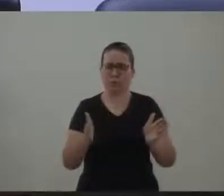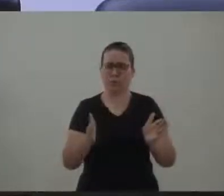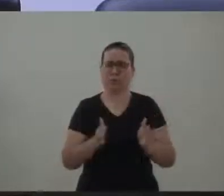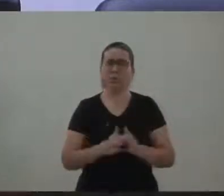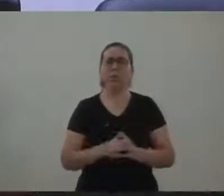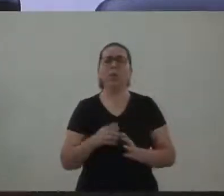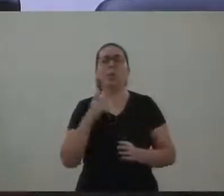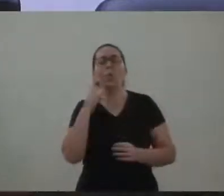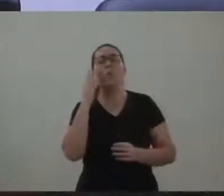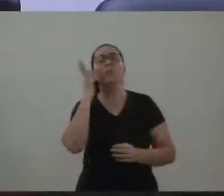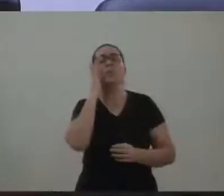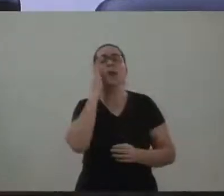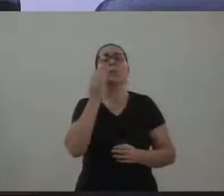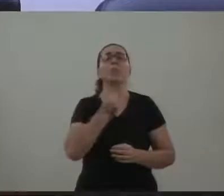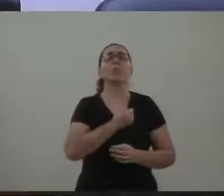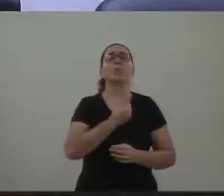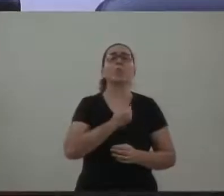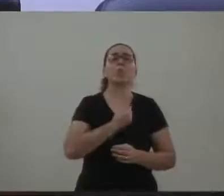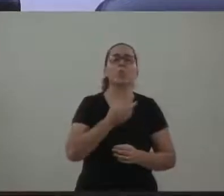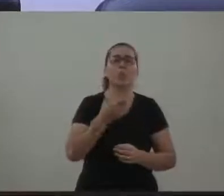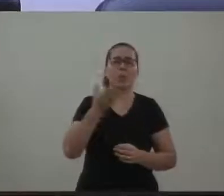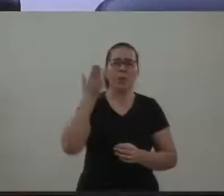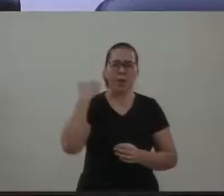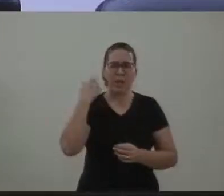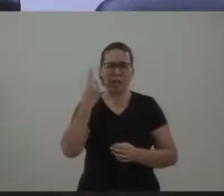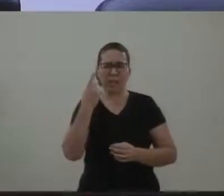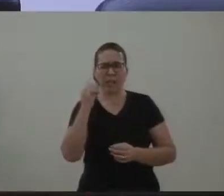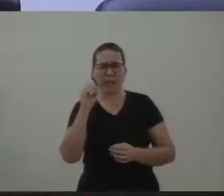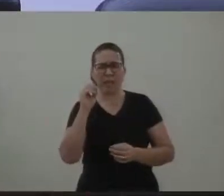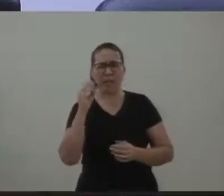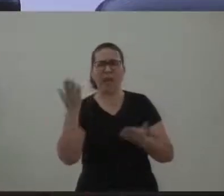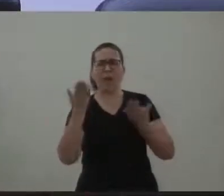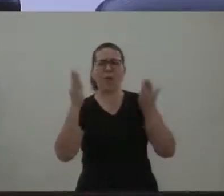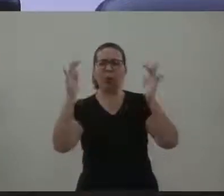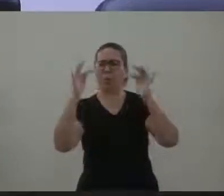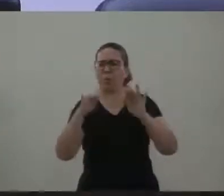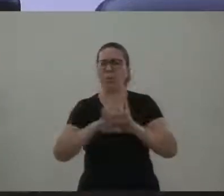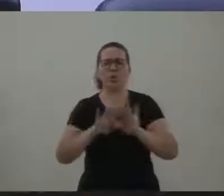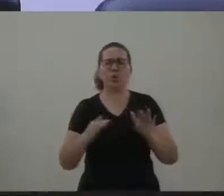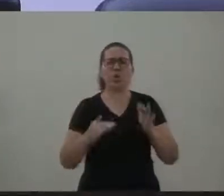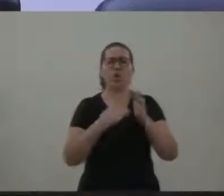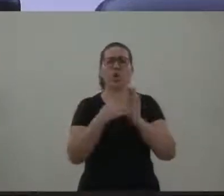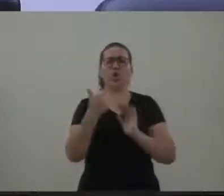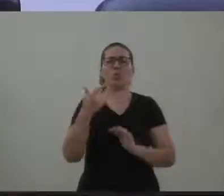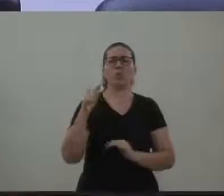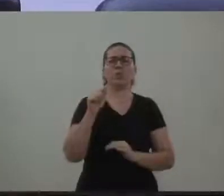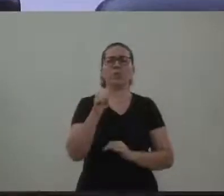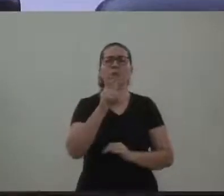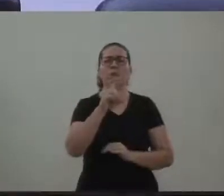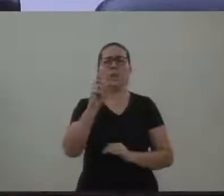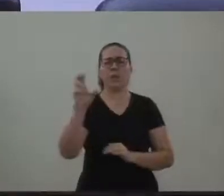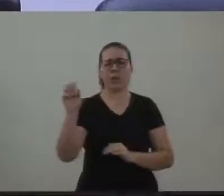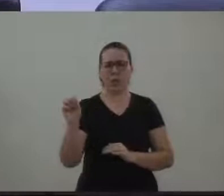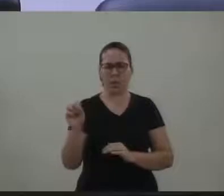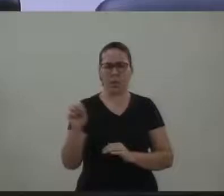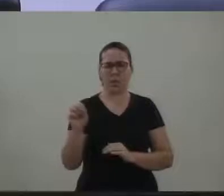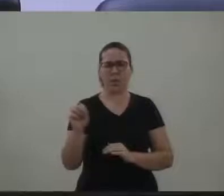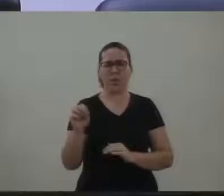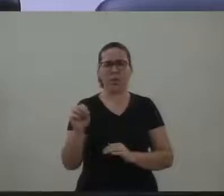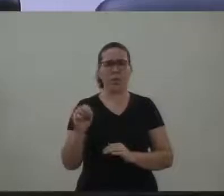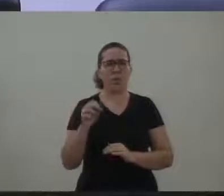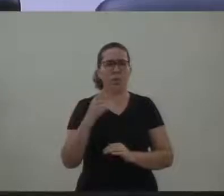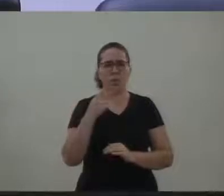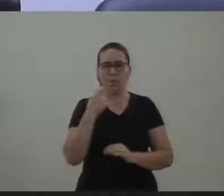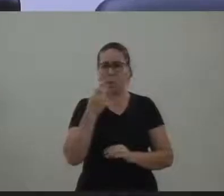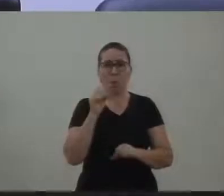Como é que se define o número? Se eu dava 10.500 e hoje eu vou dar 2.500. Segundo a administração, não vai